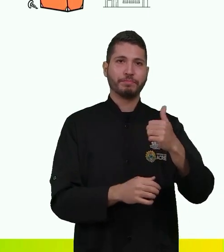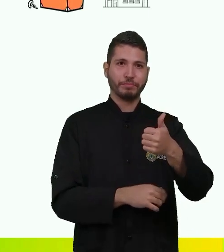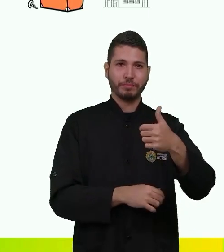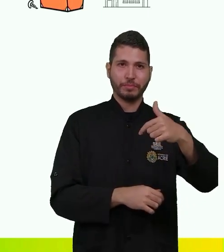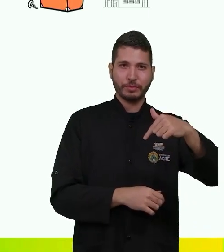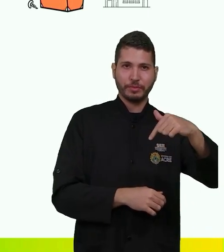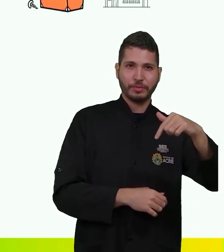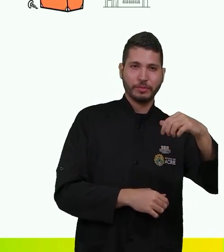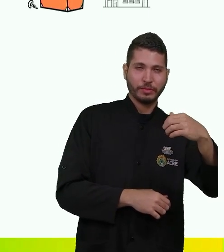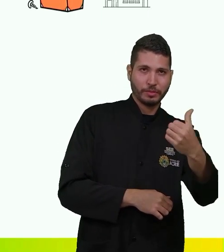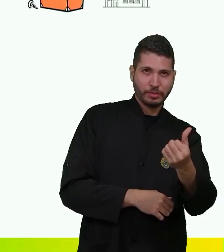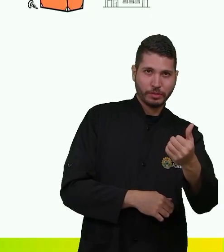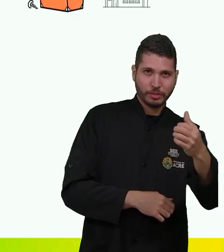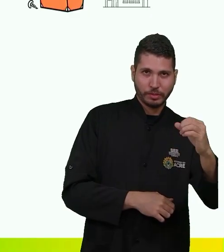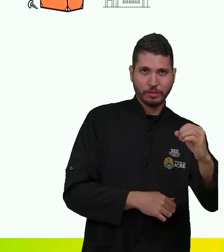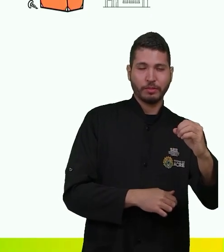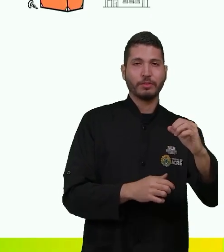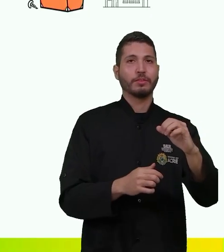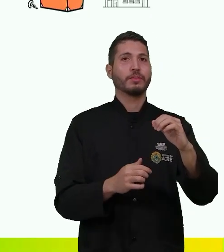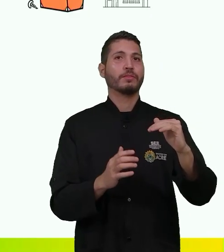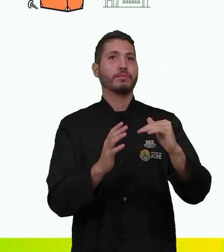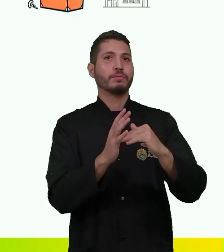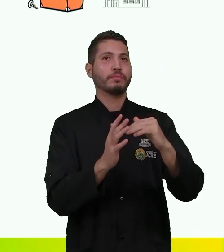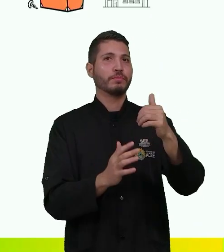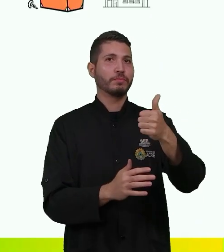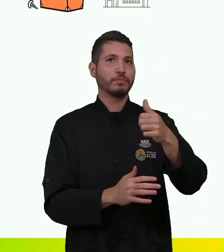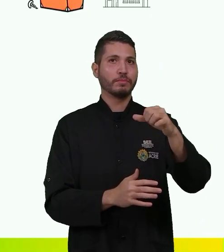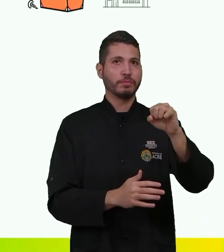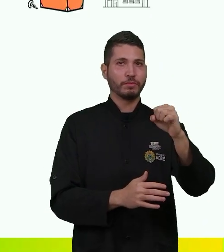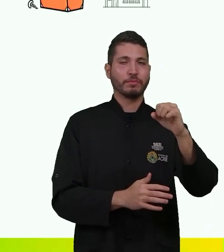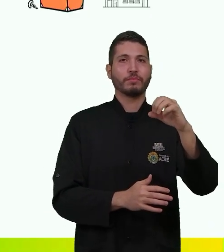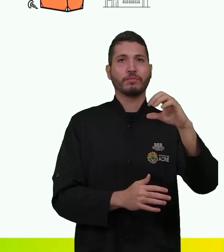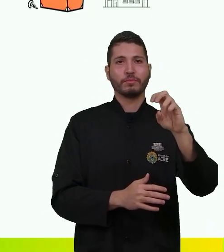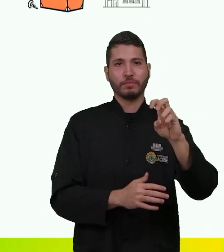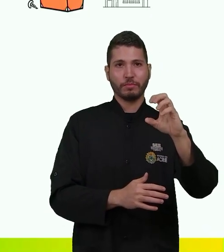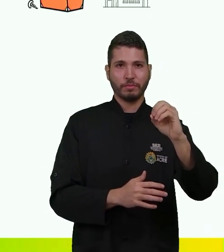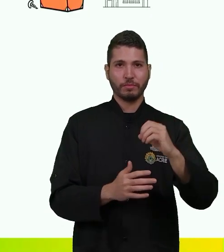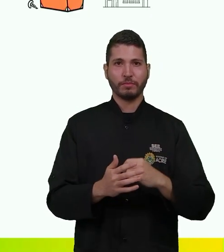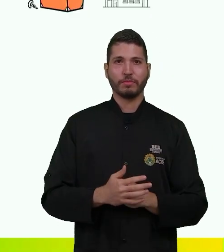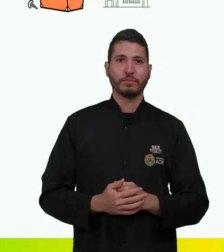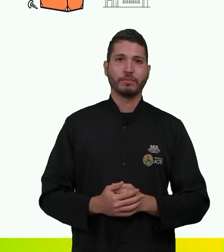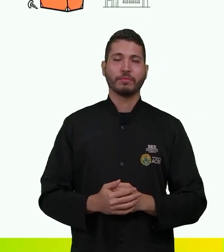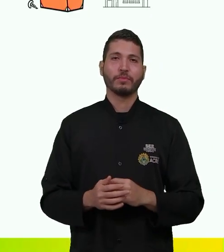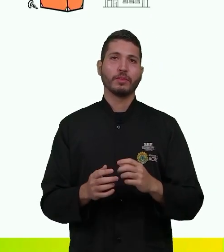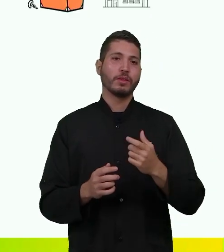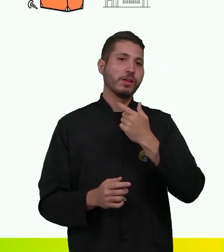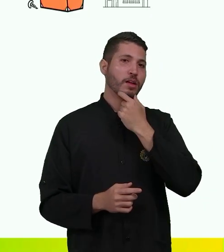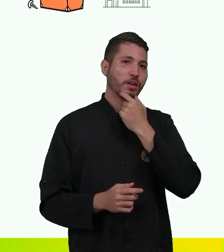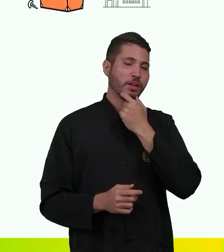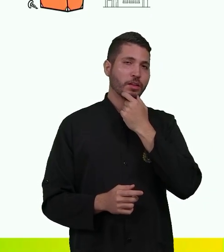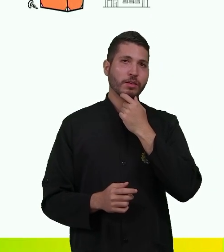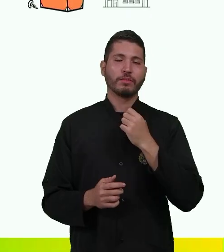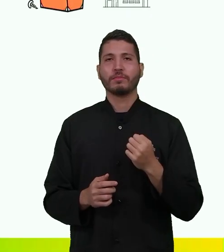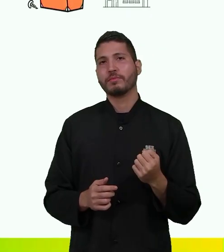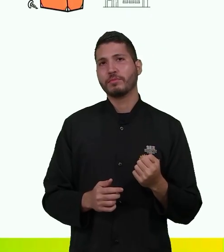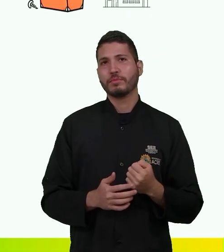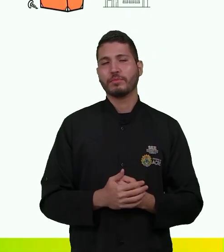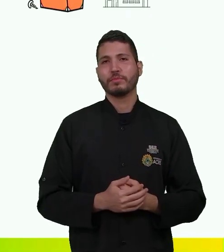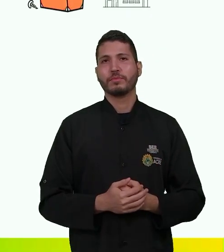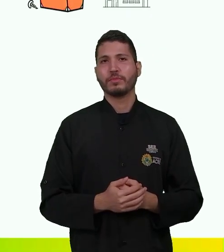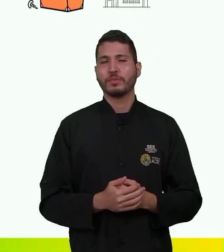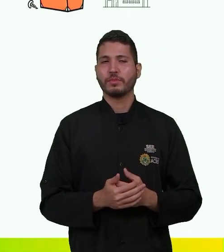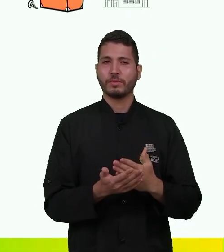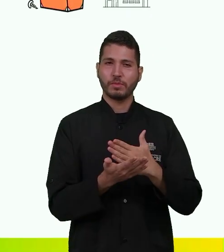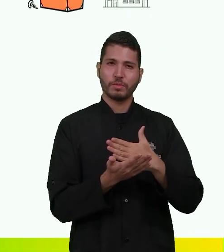1850. Por que a Inglaterra foi pioneira na Revolução Industrial? Primeiro, ela era